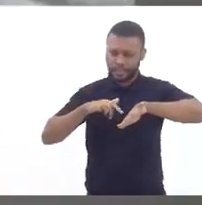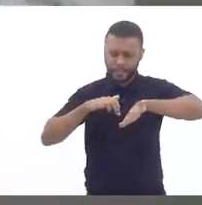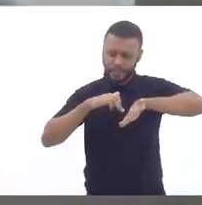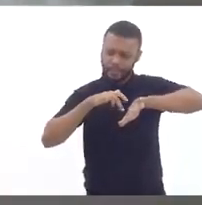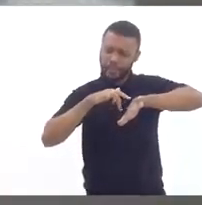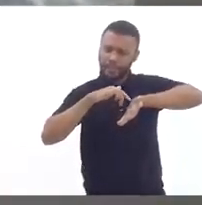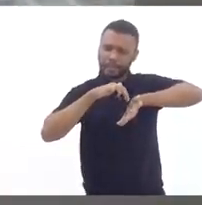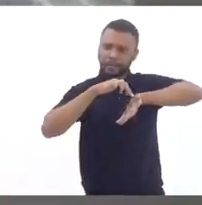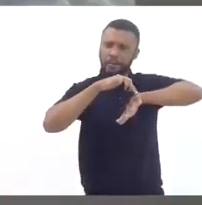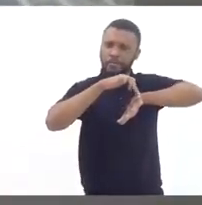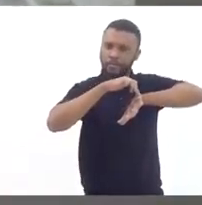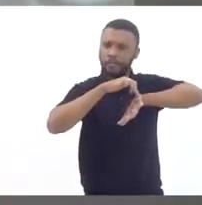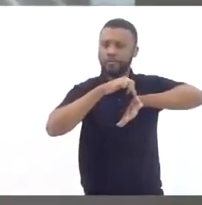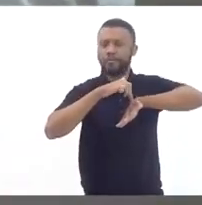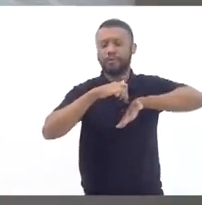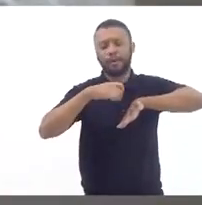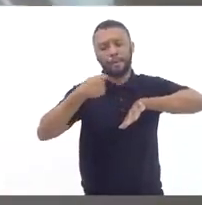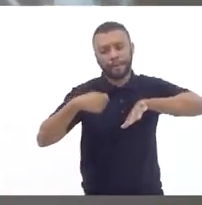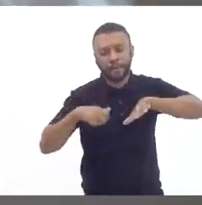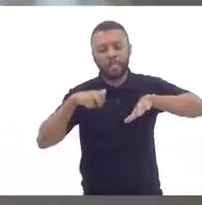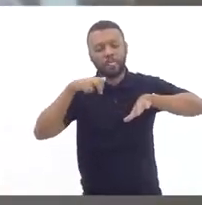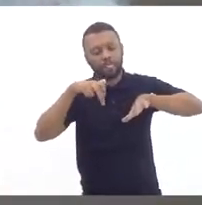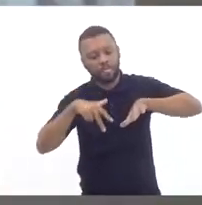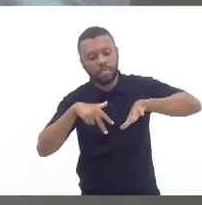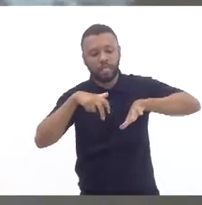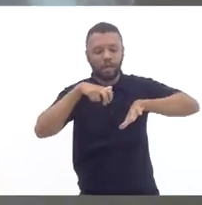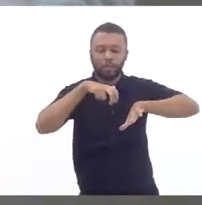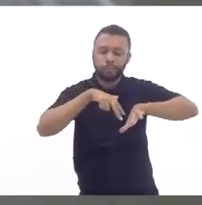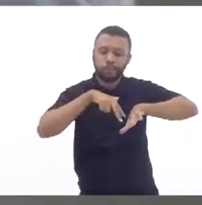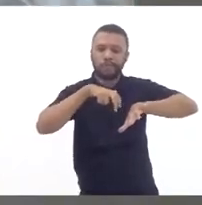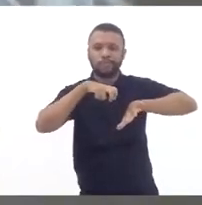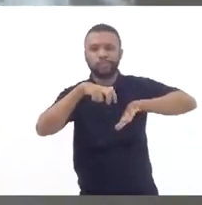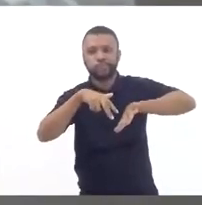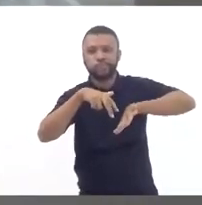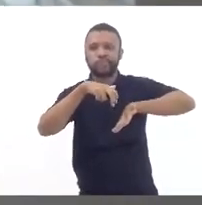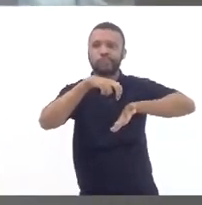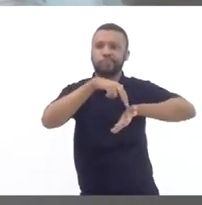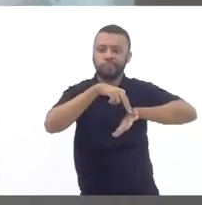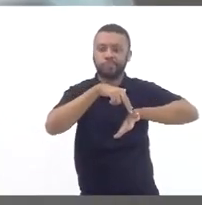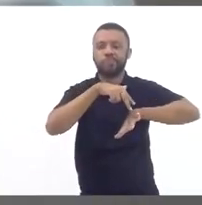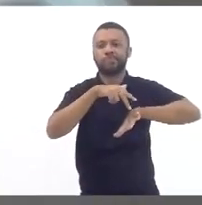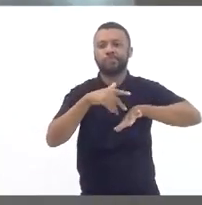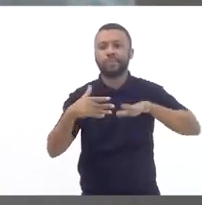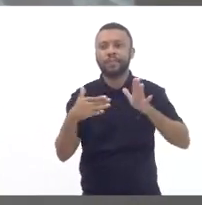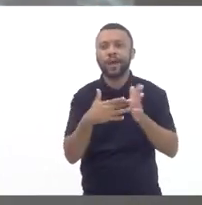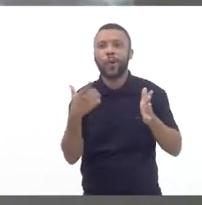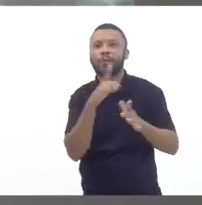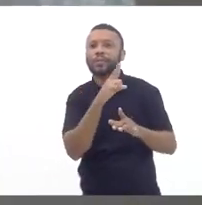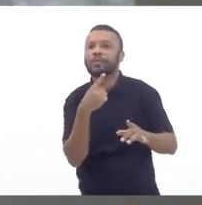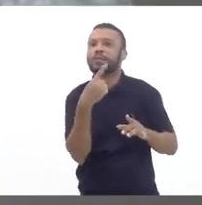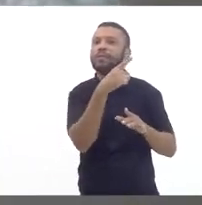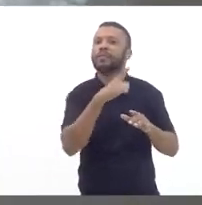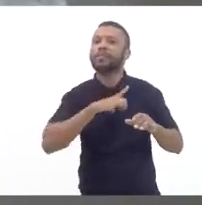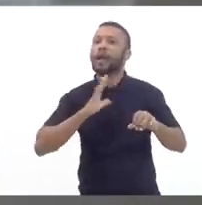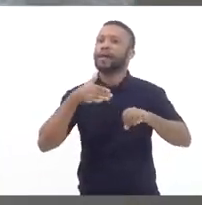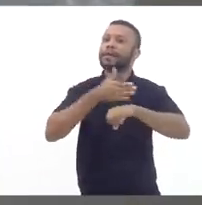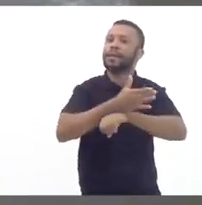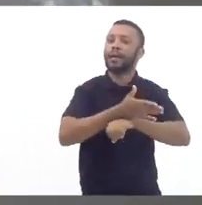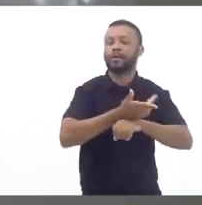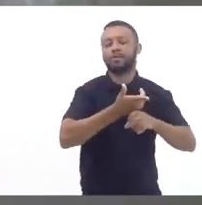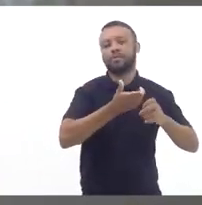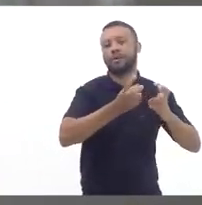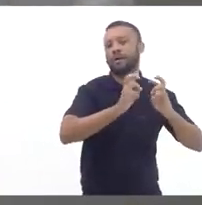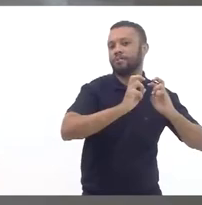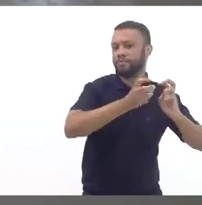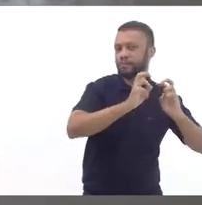precisa subir, né, até ter o acesso lá da estação. Não existe